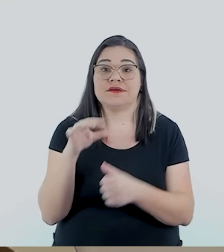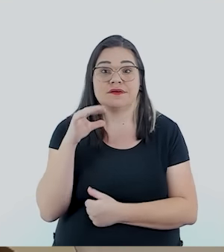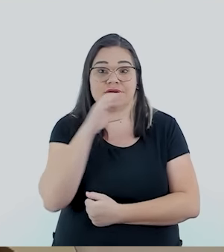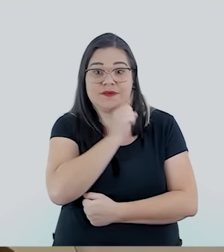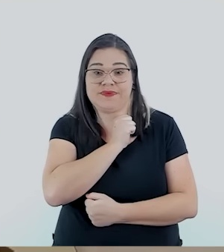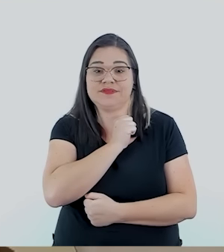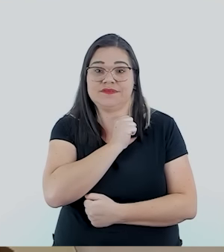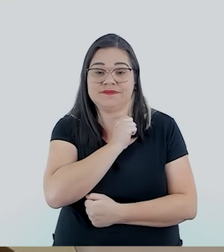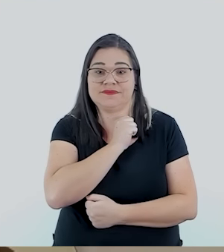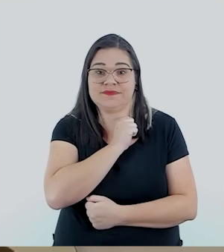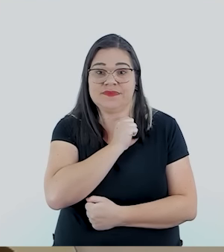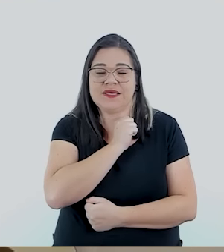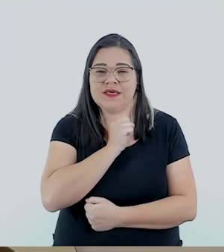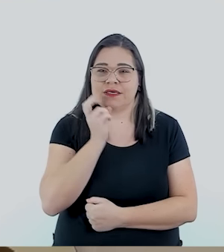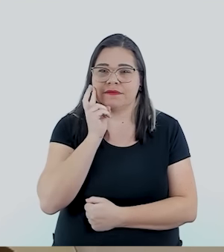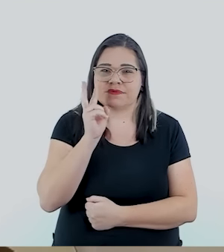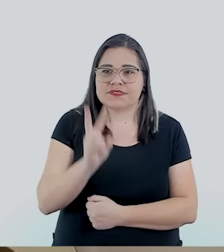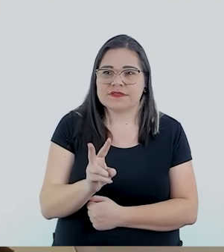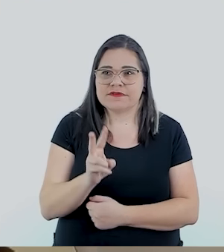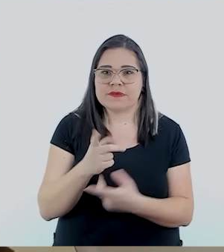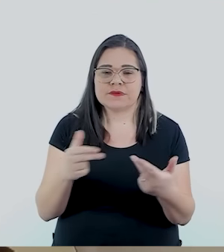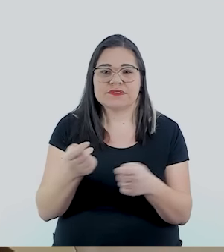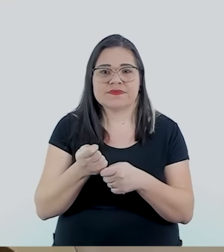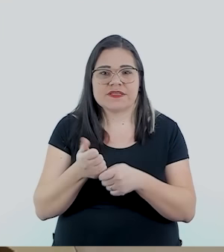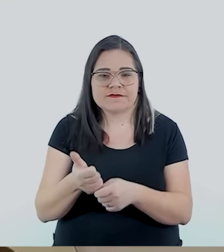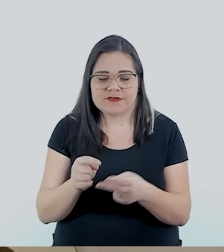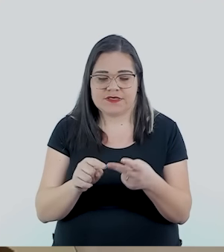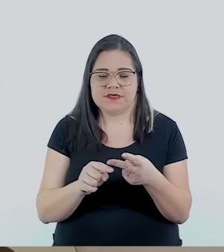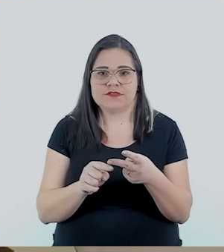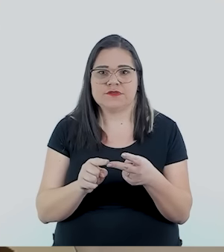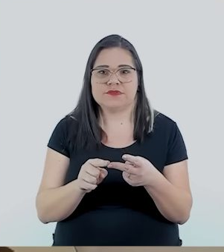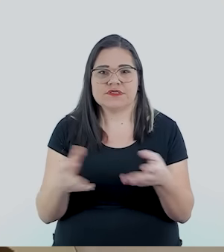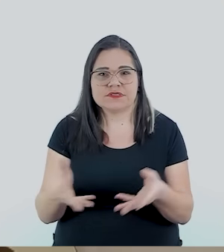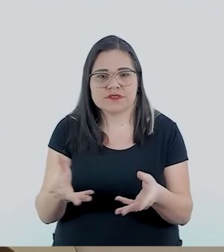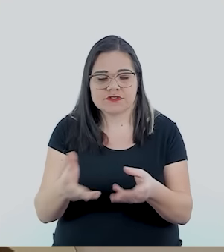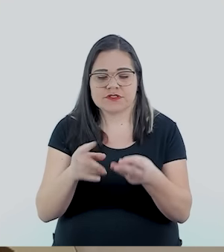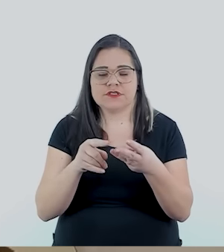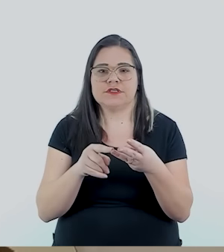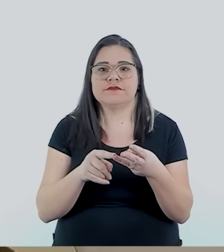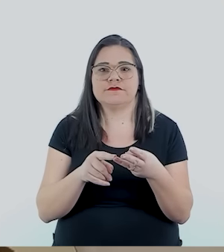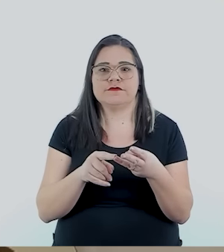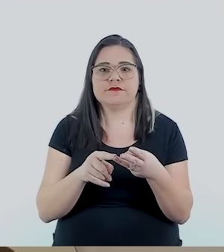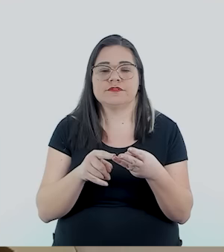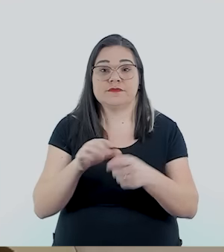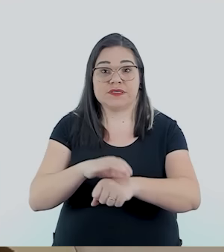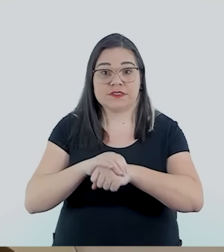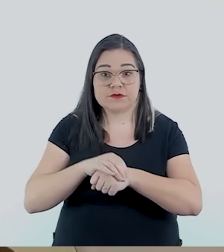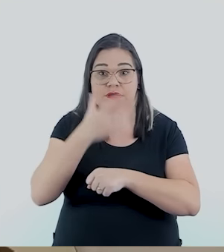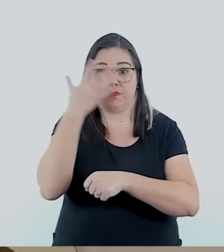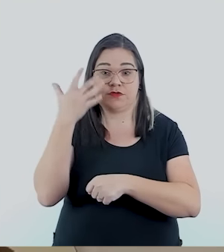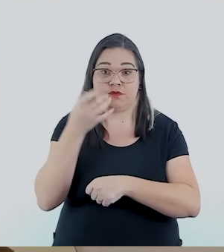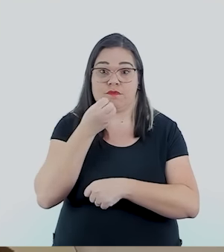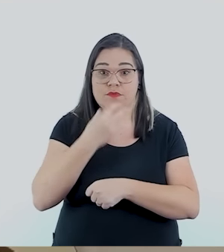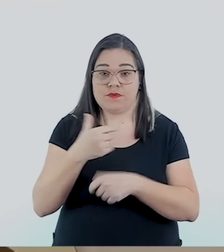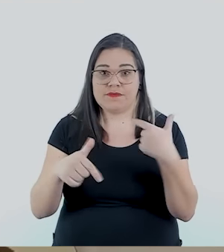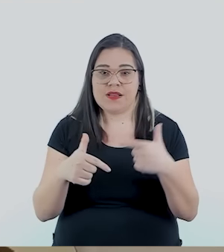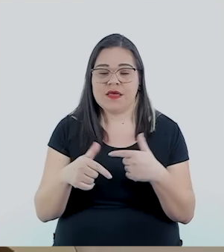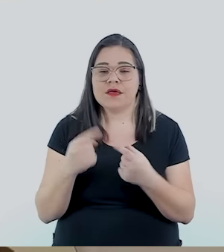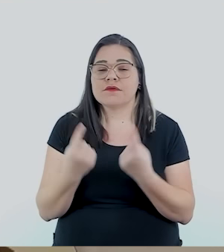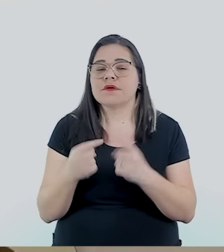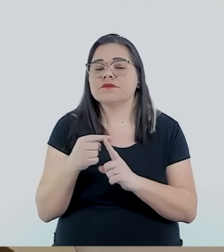rápida e quando você olha para pacotes de benefícios pacotes de incentivos pacotes de retenção Que tipo de pacotes são